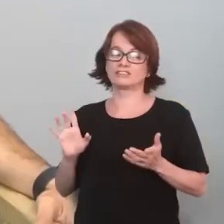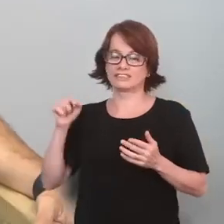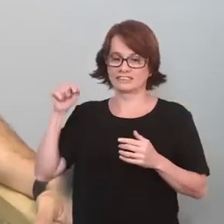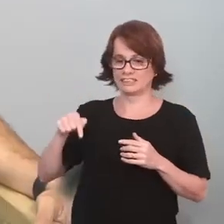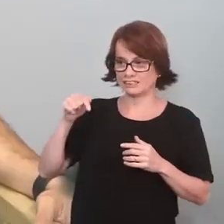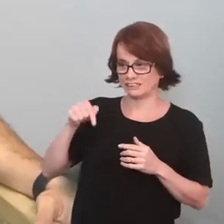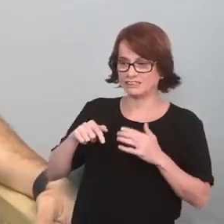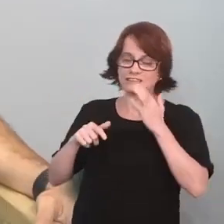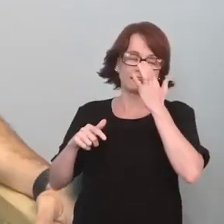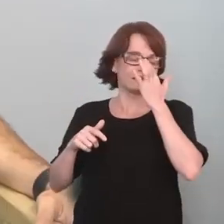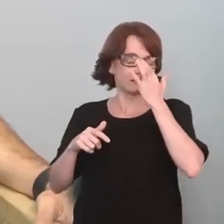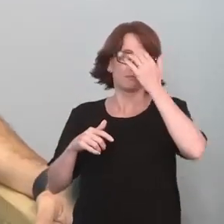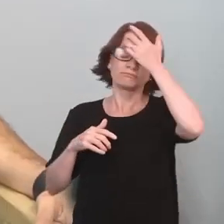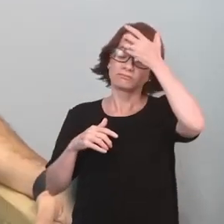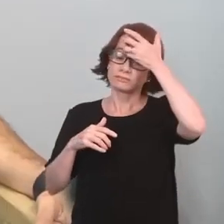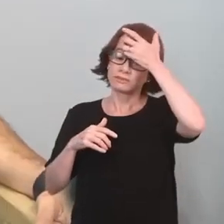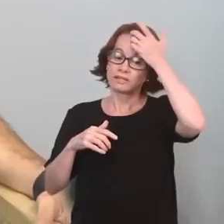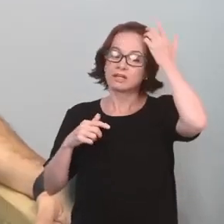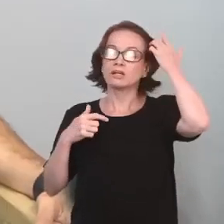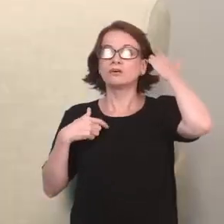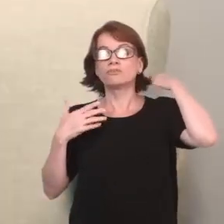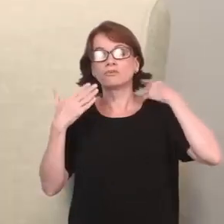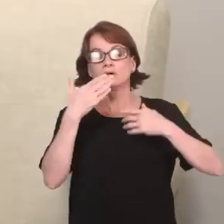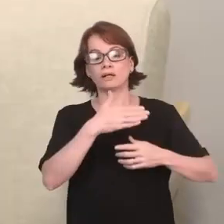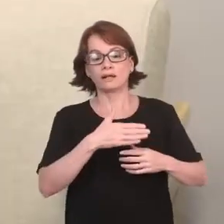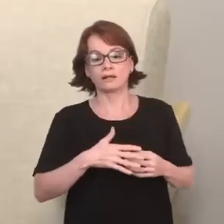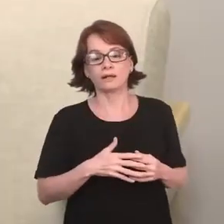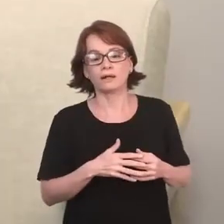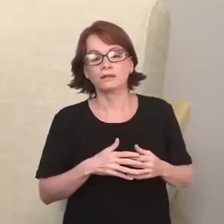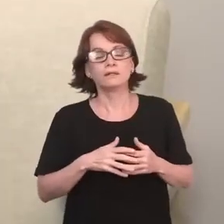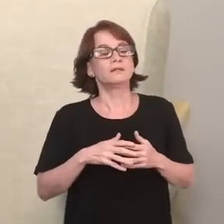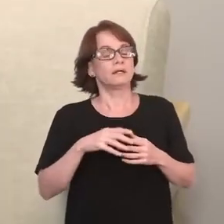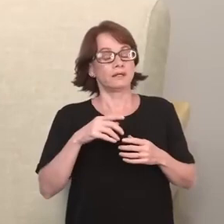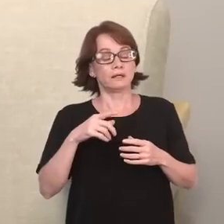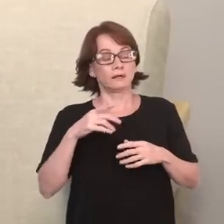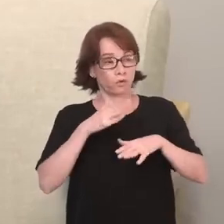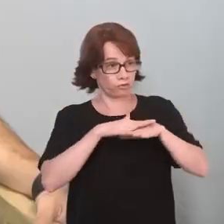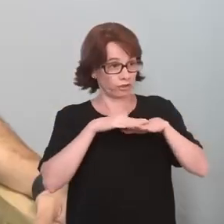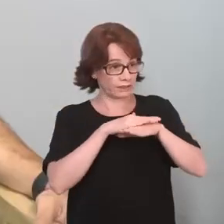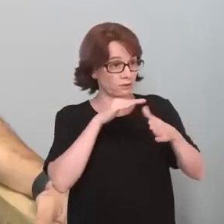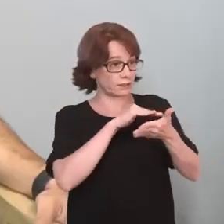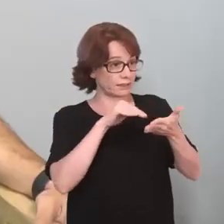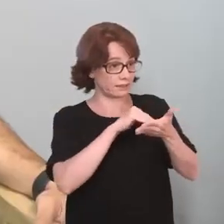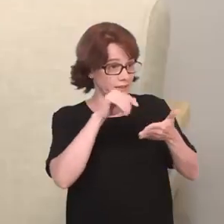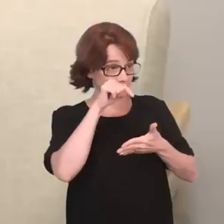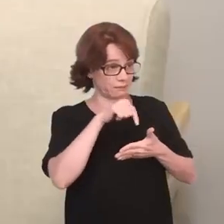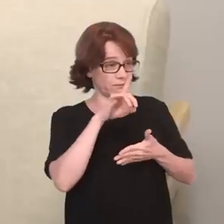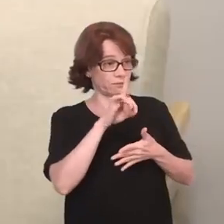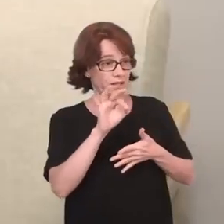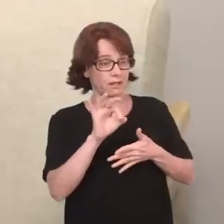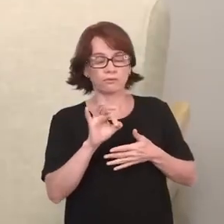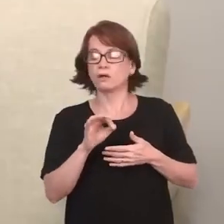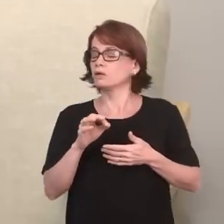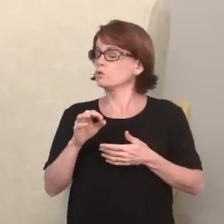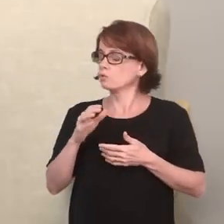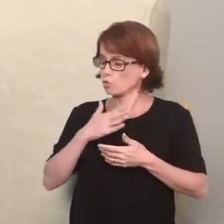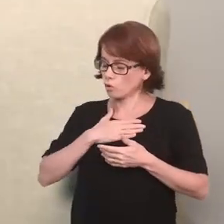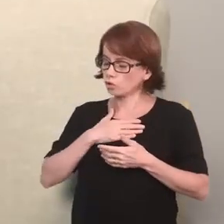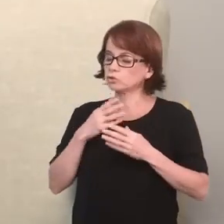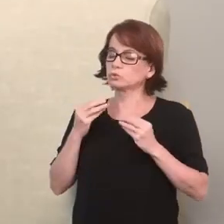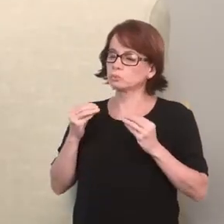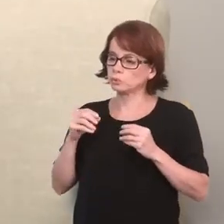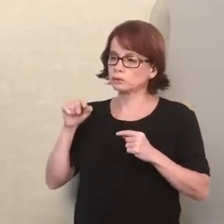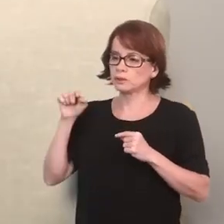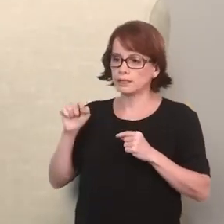minha federal para despachar com a secretária Elvia. Pode levar. Inclusive, eu gosto muito da nossa secretária de Educação. Ela é nota 1000. Ela é uma mulher